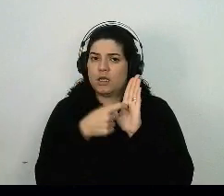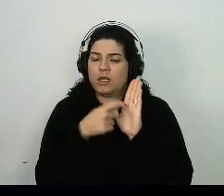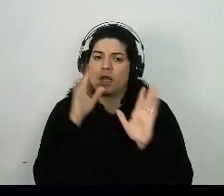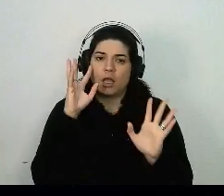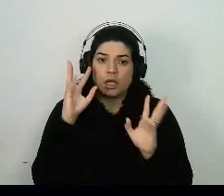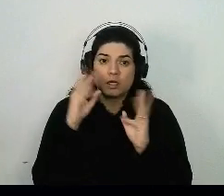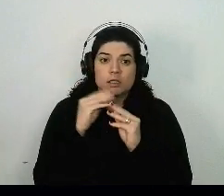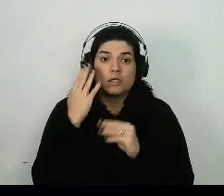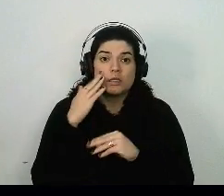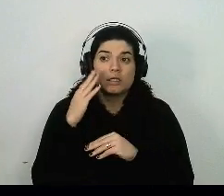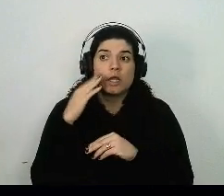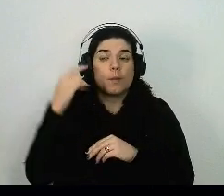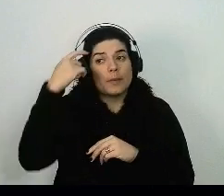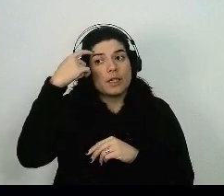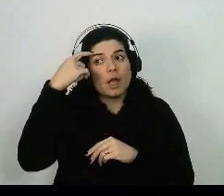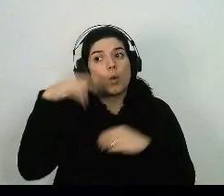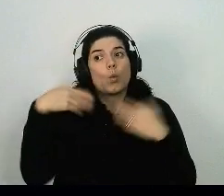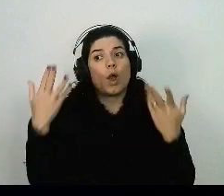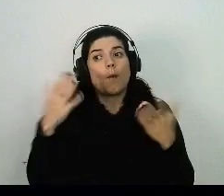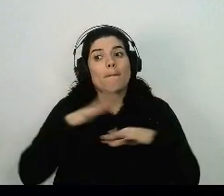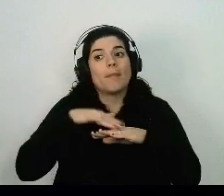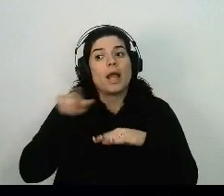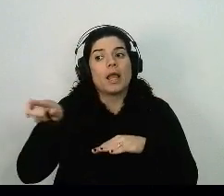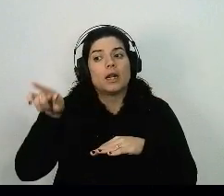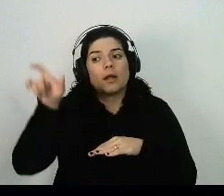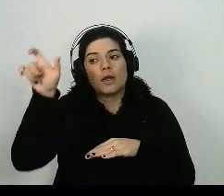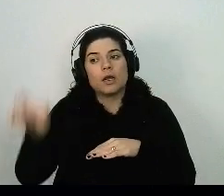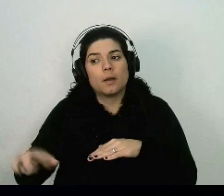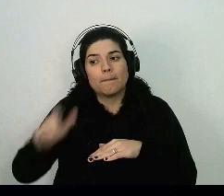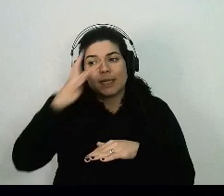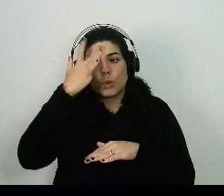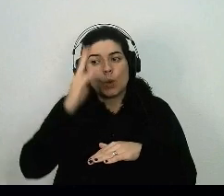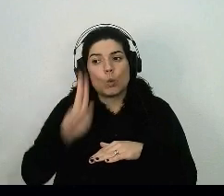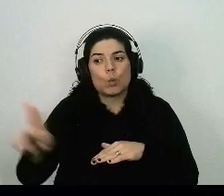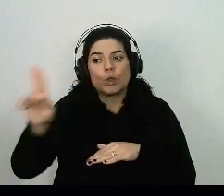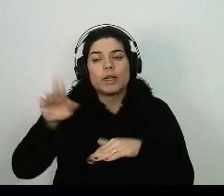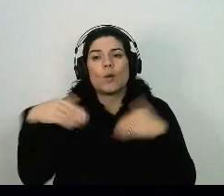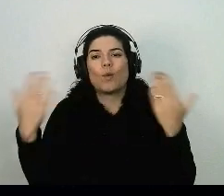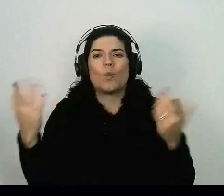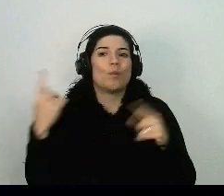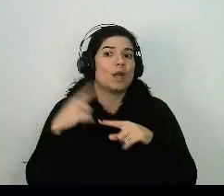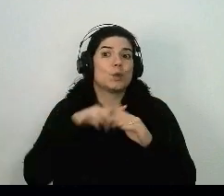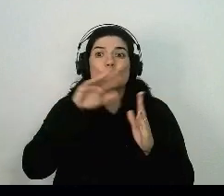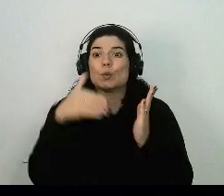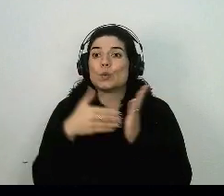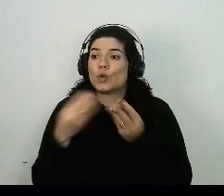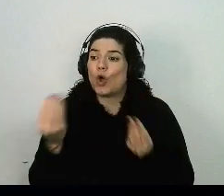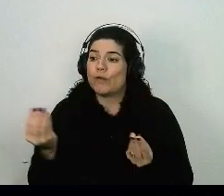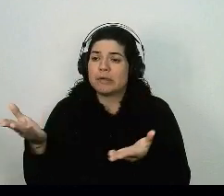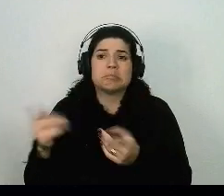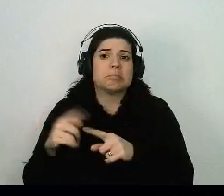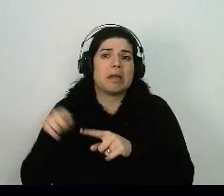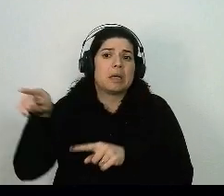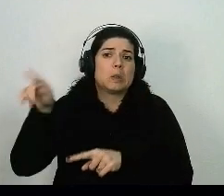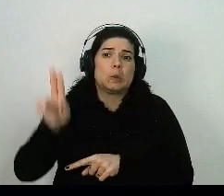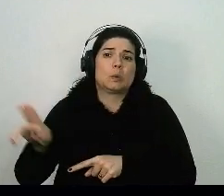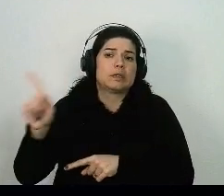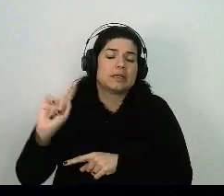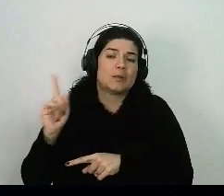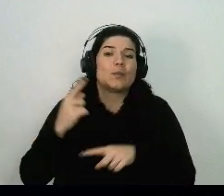entender qual vai ser mais útil para o meu usuário, porque também não adianta eu entregar a todos e o usuário não usa, né? Esse meu tipo de produto é um tipo de